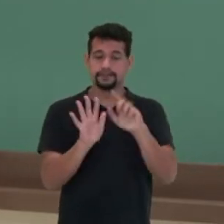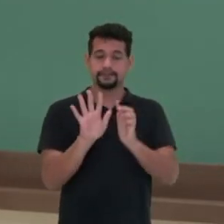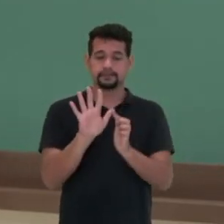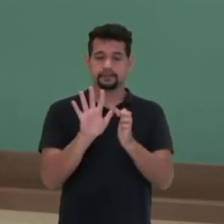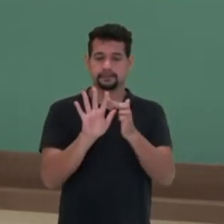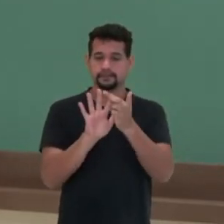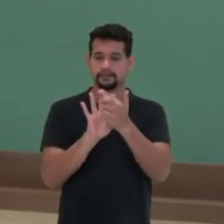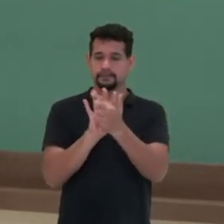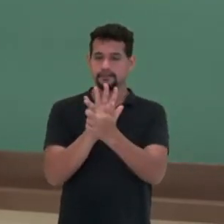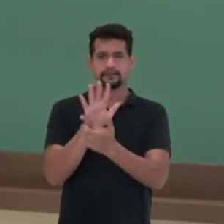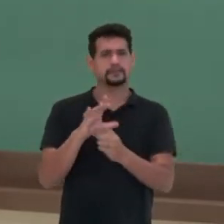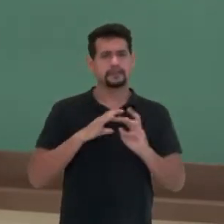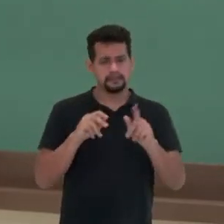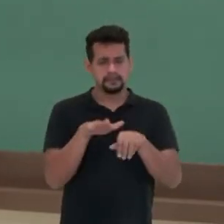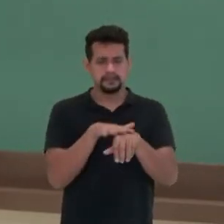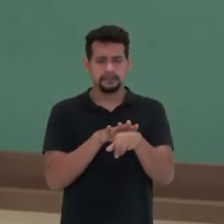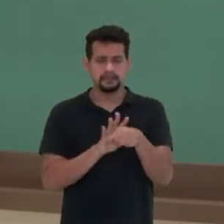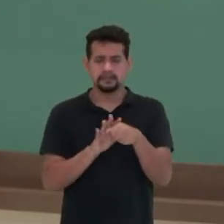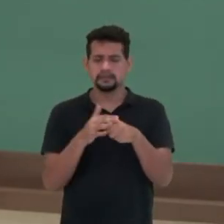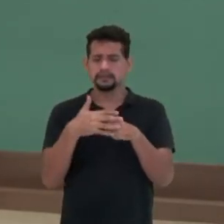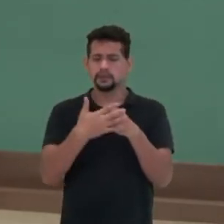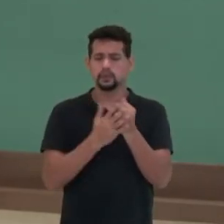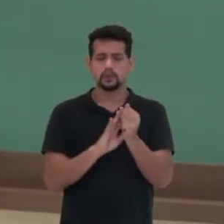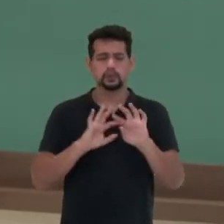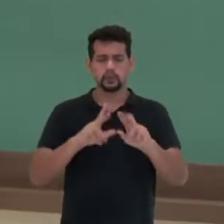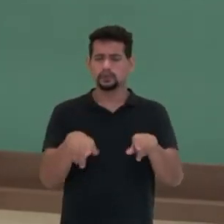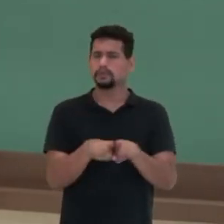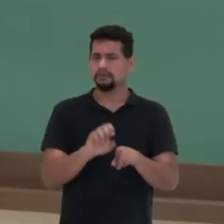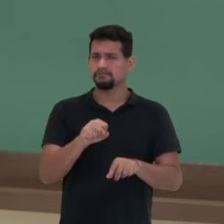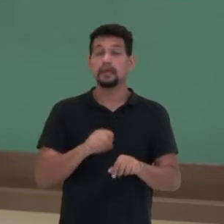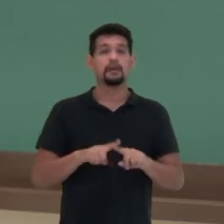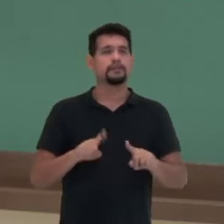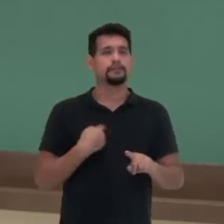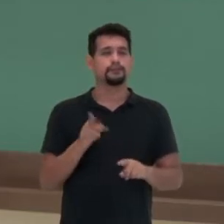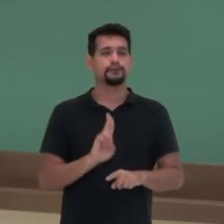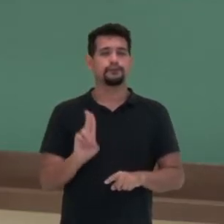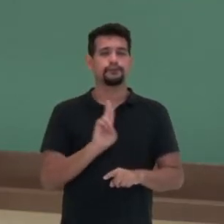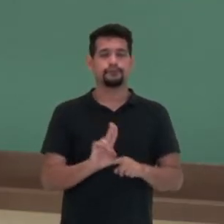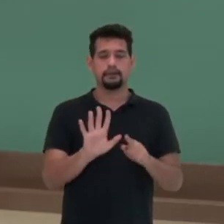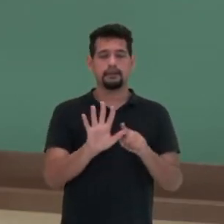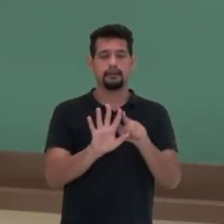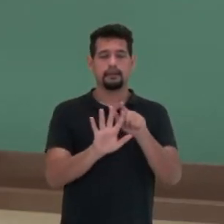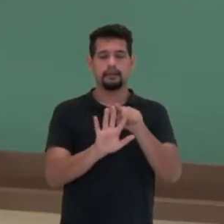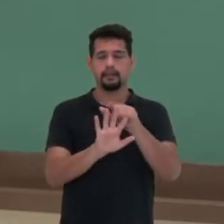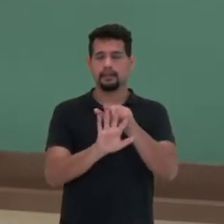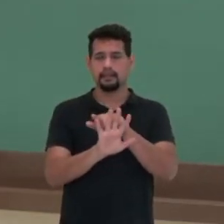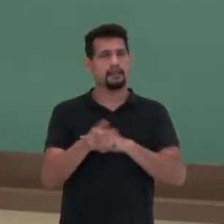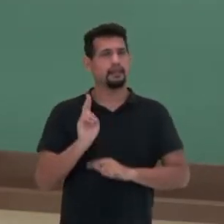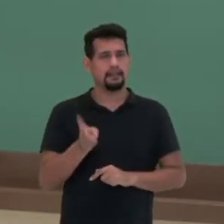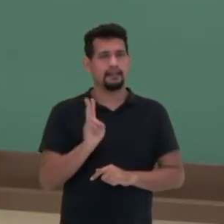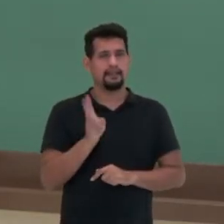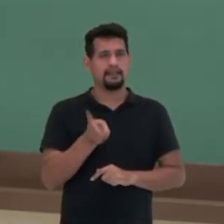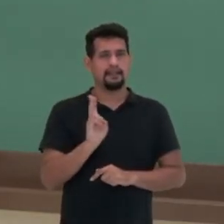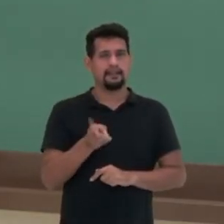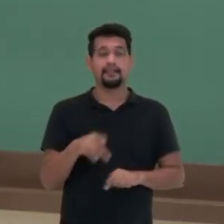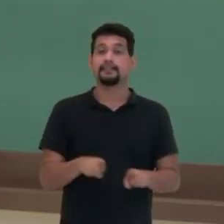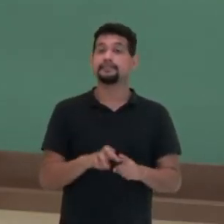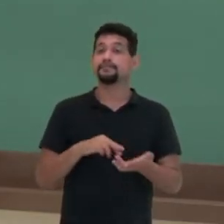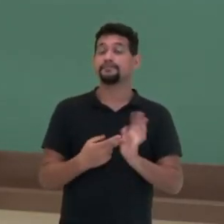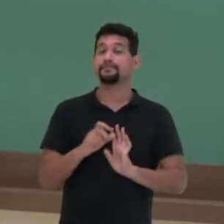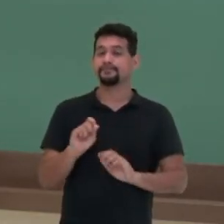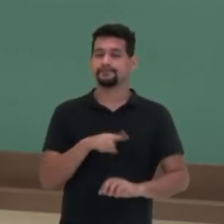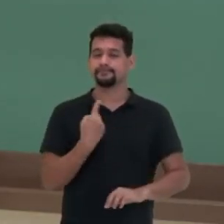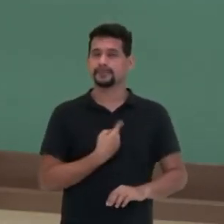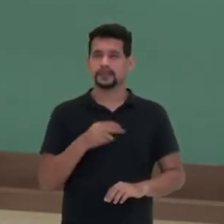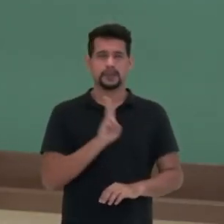gente mexe em tudo, né? Toca, pega as coisas, né? Então, a gente usa os nossos dedos com muita frequência. E isso faz com que, além de a gente